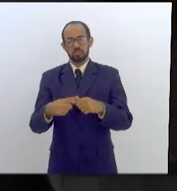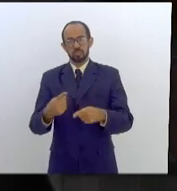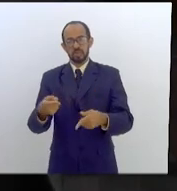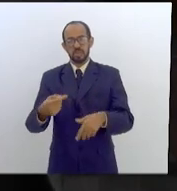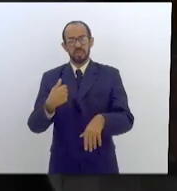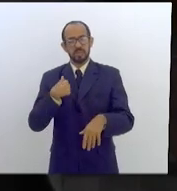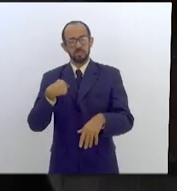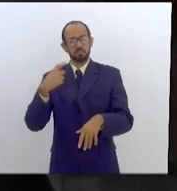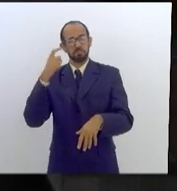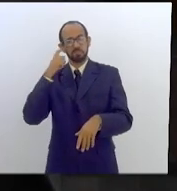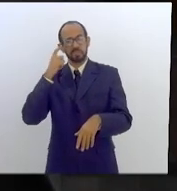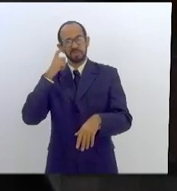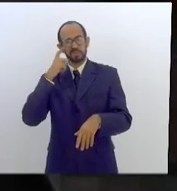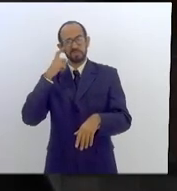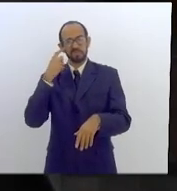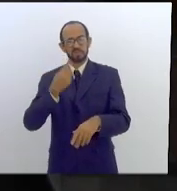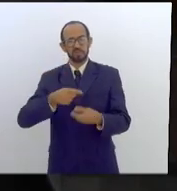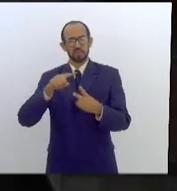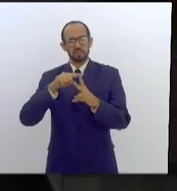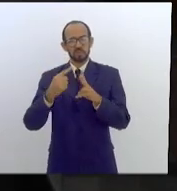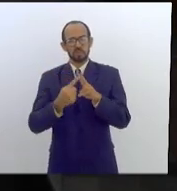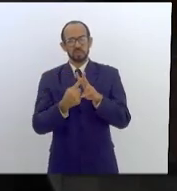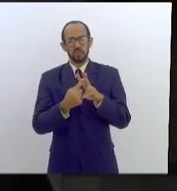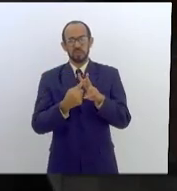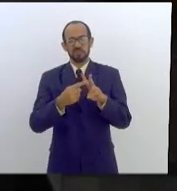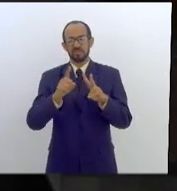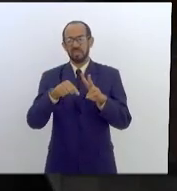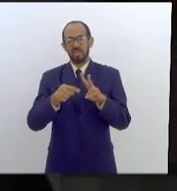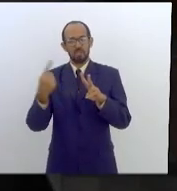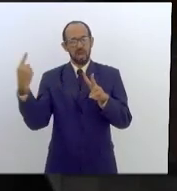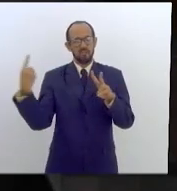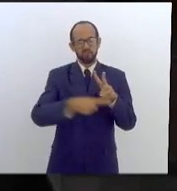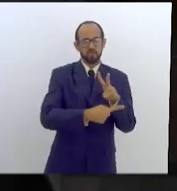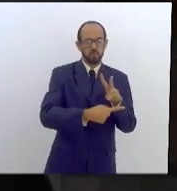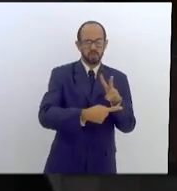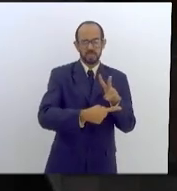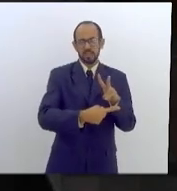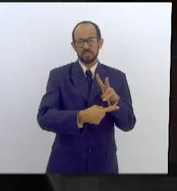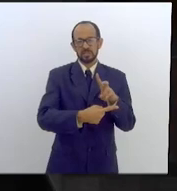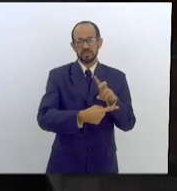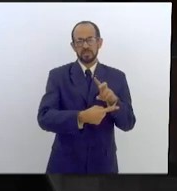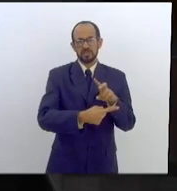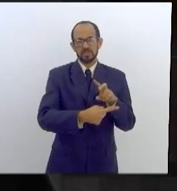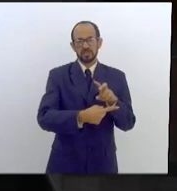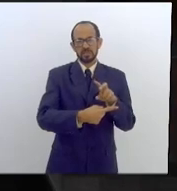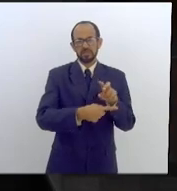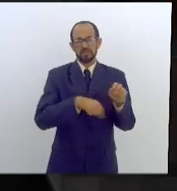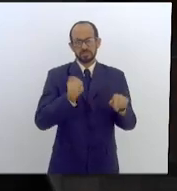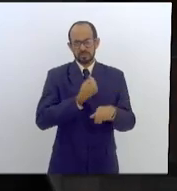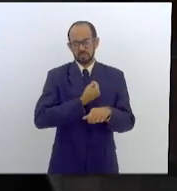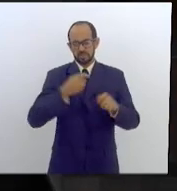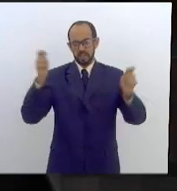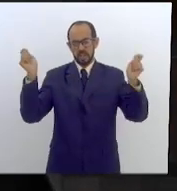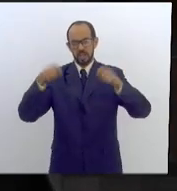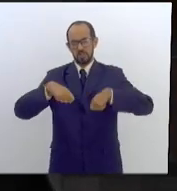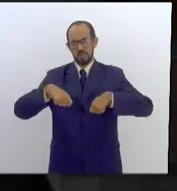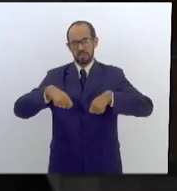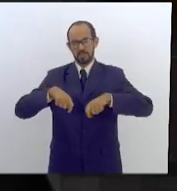todos os dois uma agressão mesmo a nossa capacidade